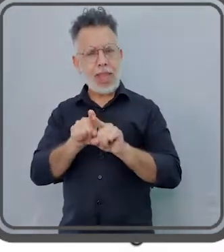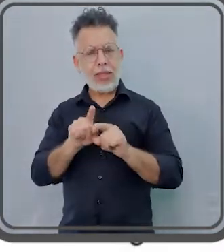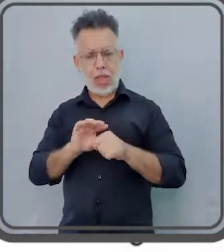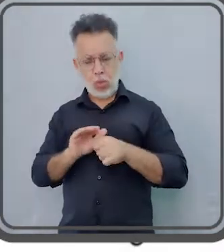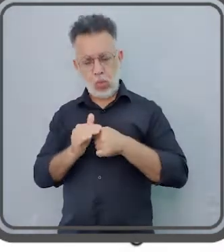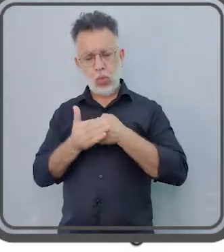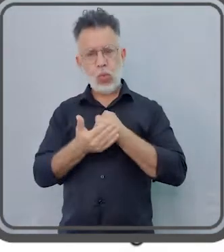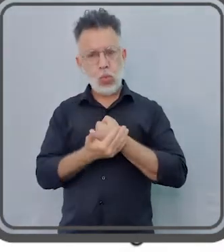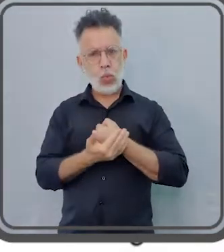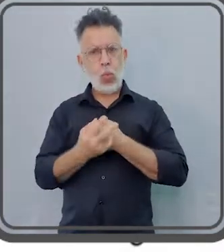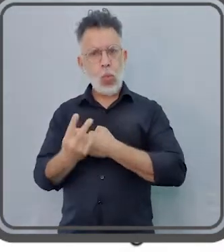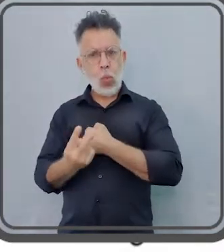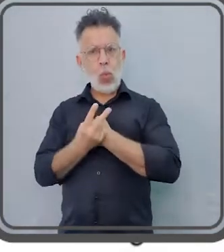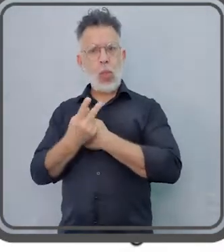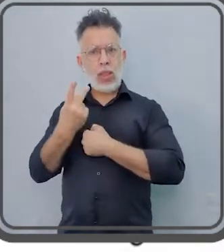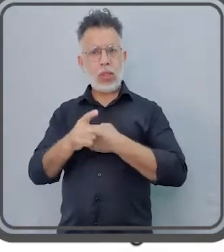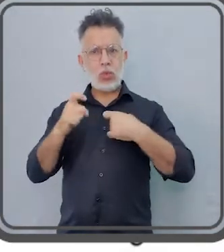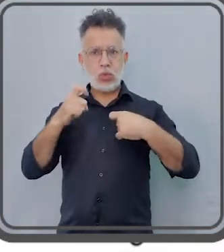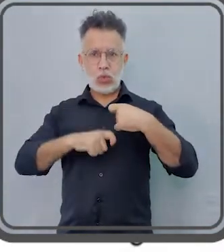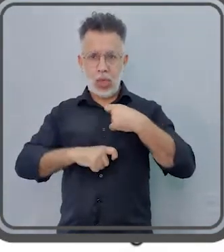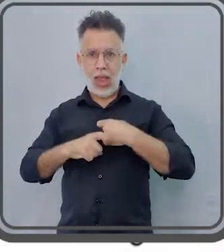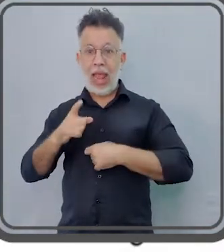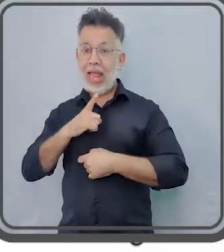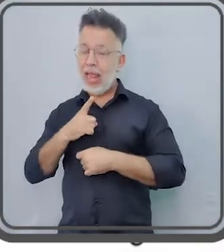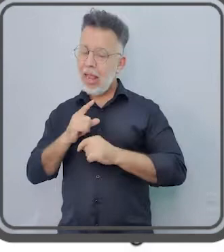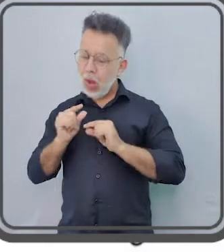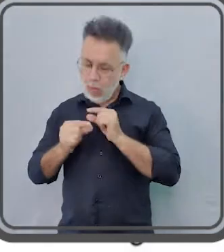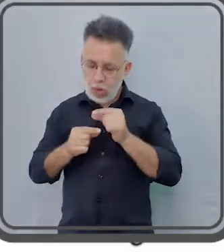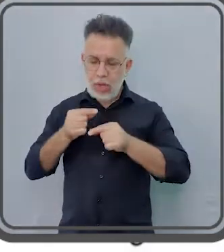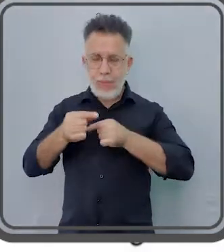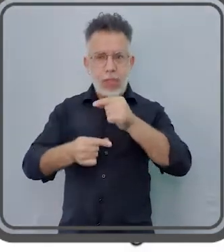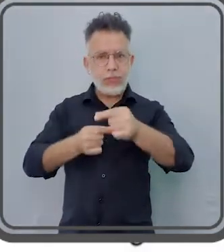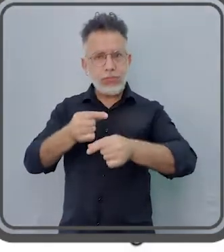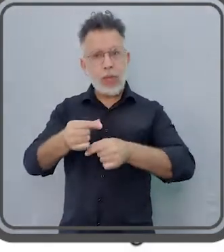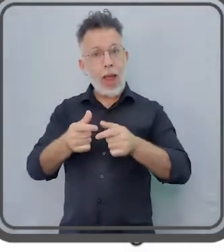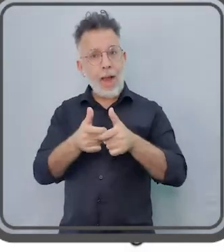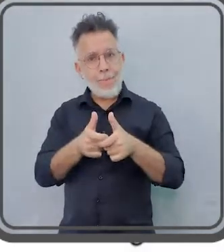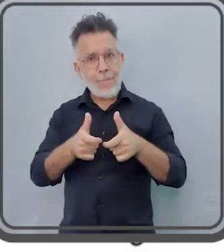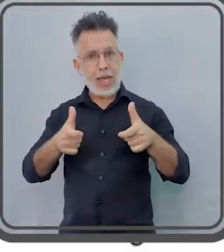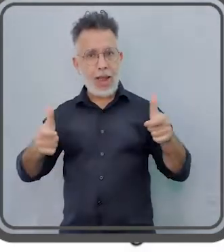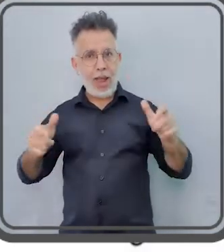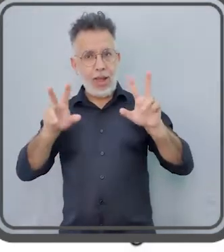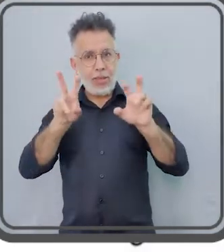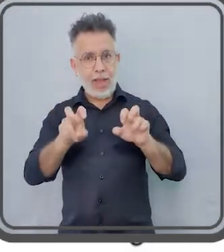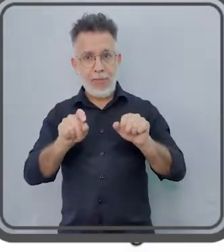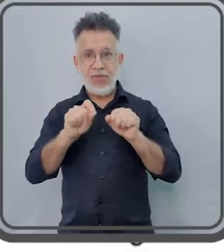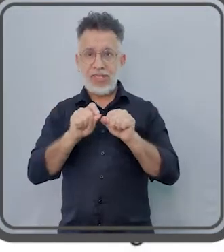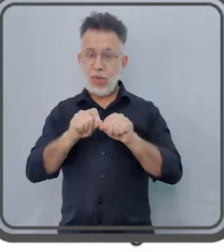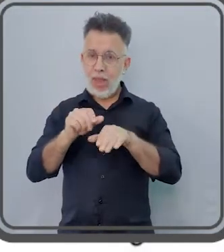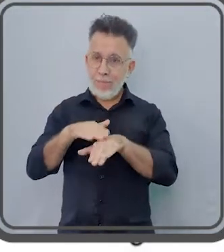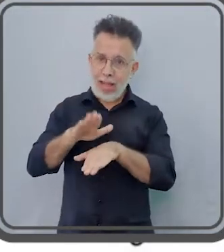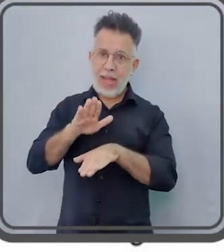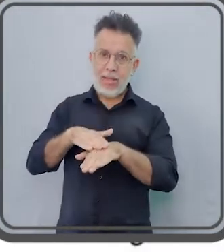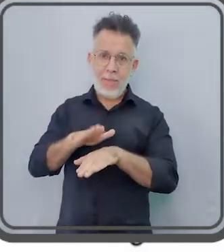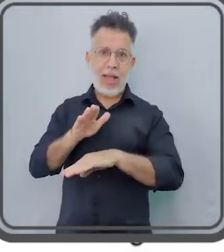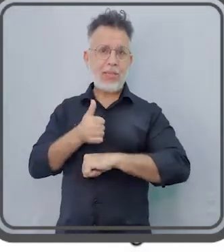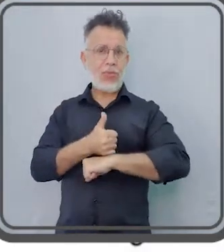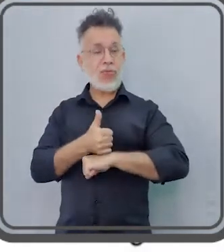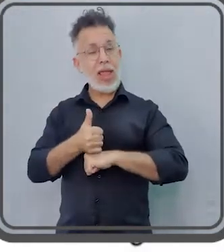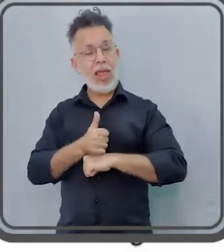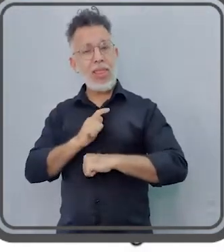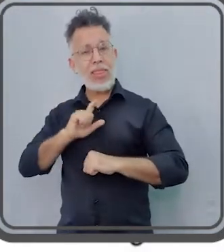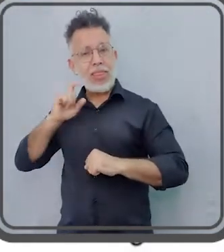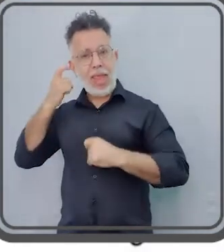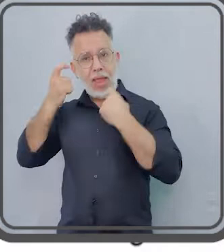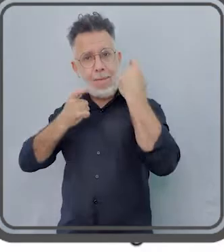sexualidade preservada. E de pouquinho em pouquinho a gente consegue abranger esse tema e fazer com que mais e mais profissionais